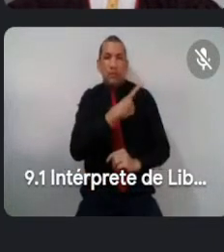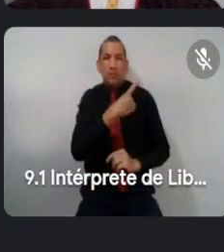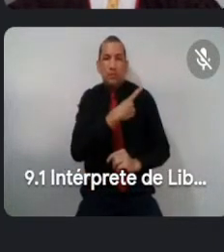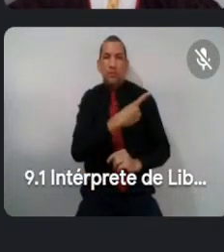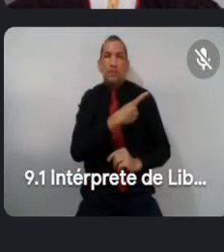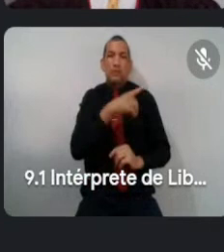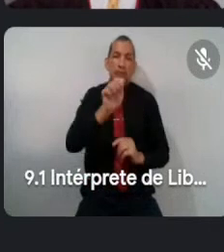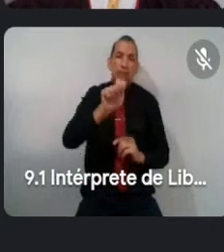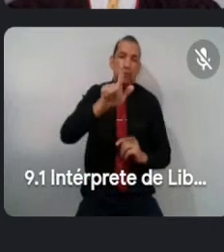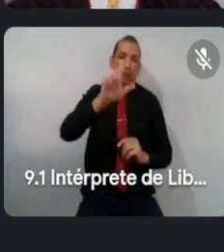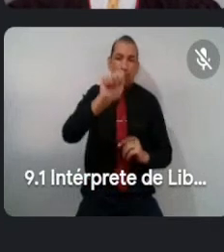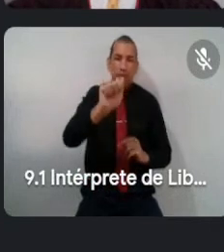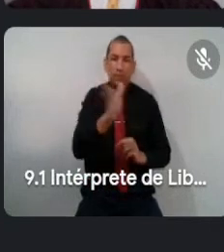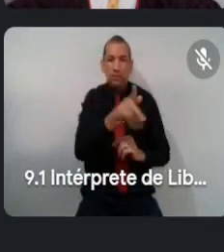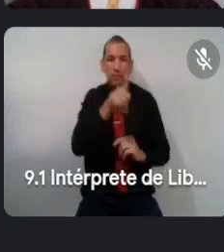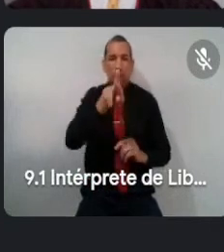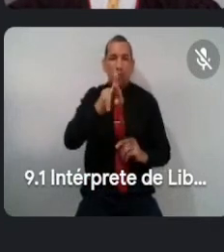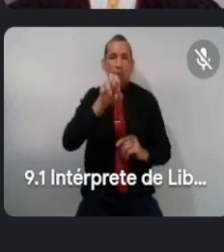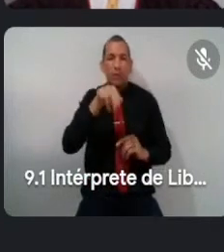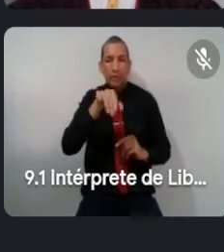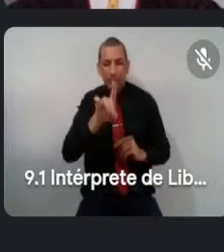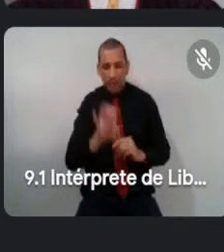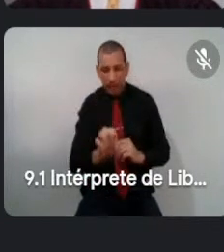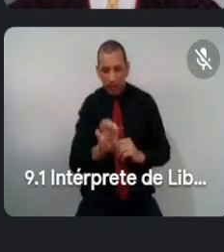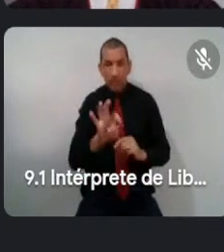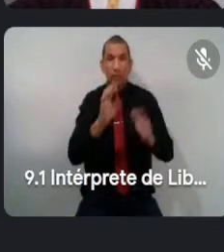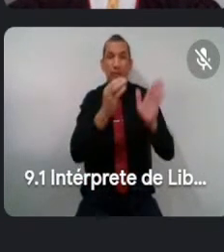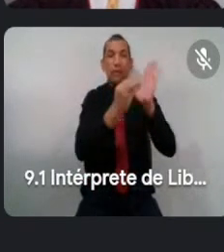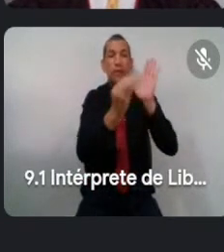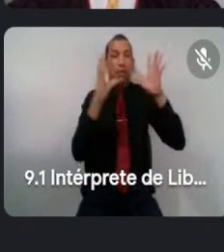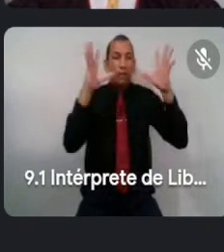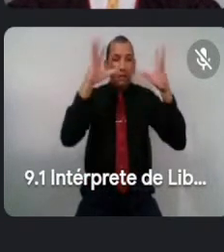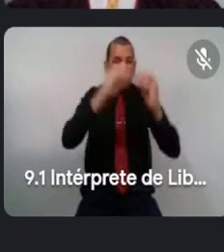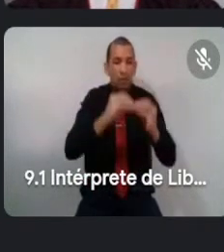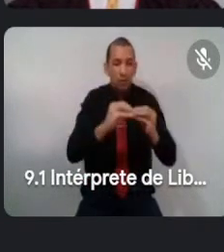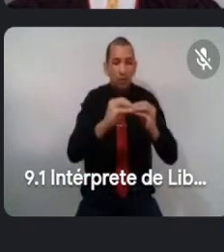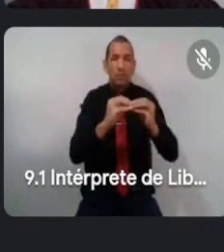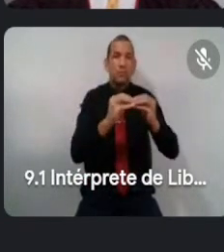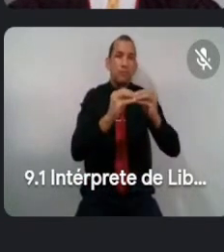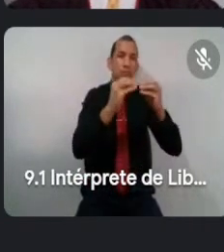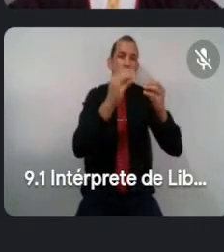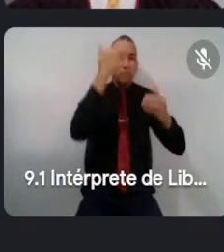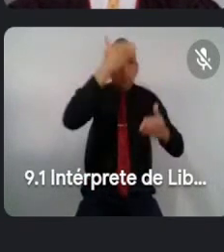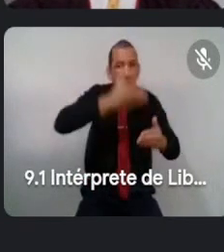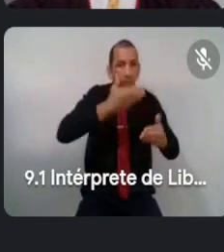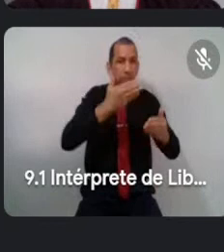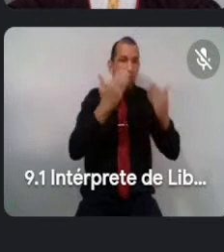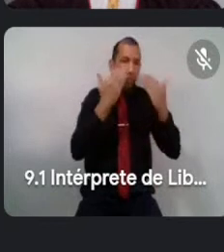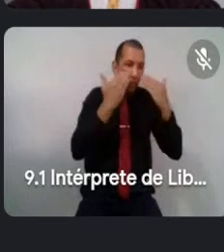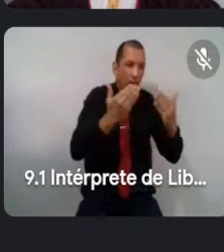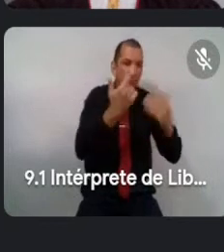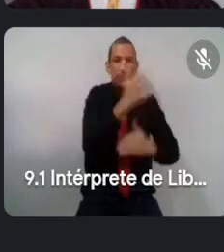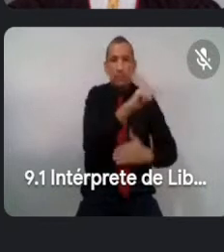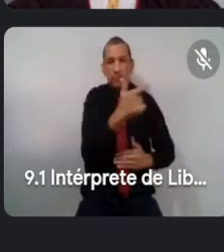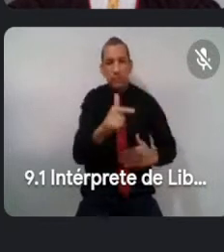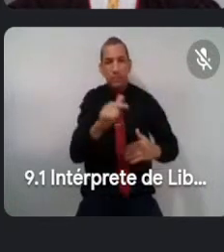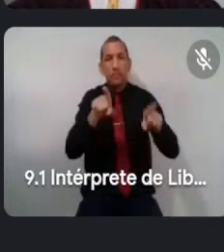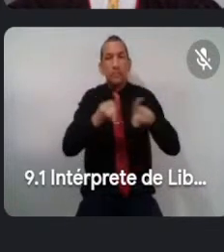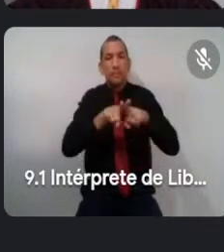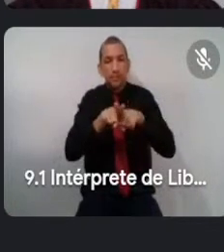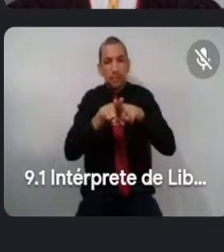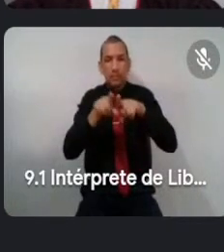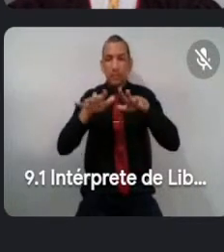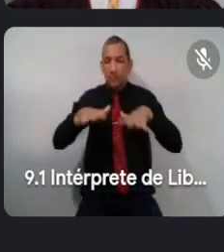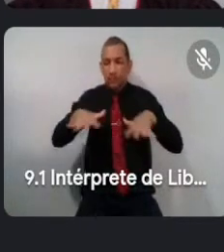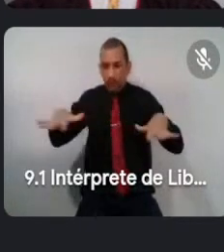Ângela Prudente concluiu que não havia prova da Captação ilícita de sufrágio e as próprias circunstâncias